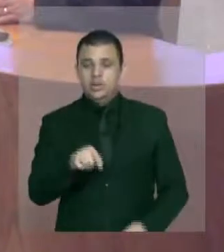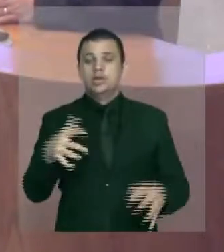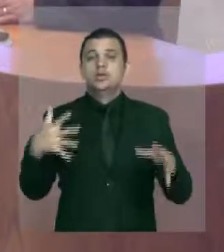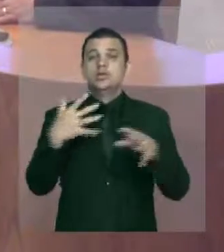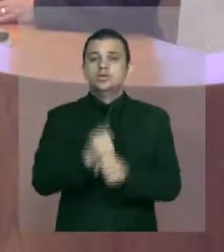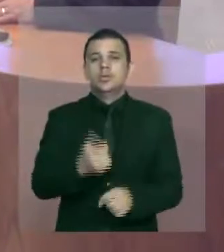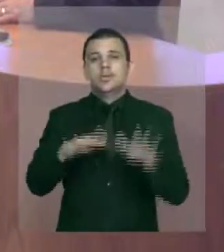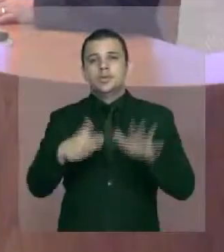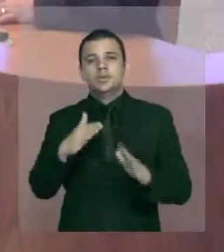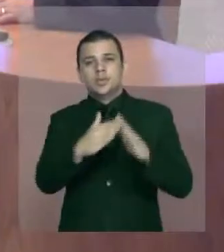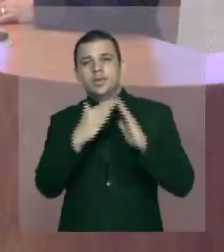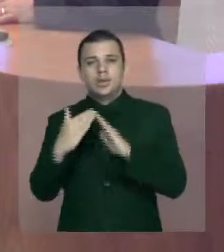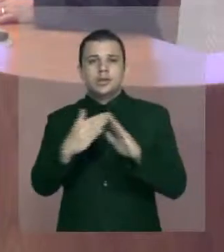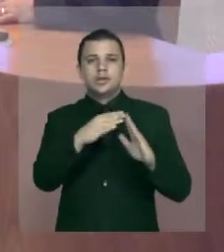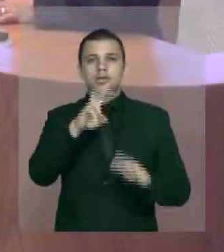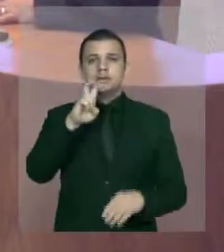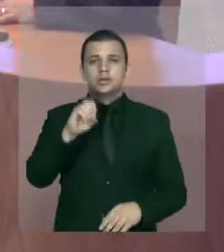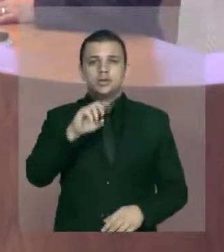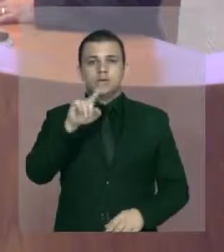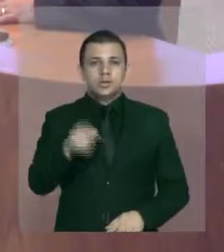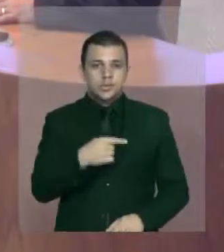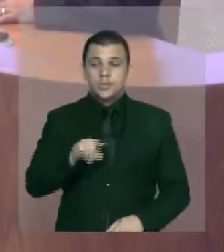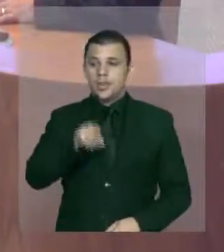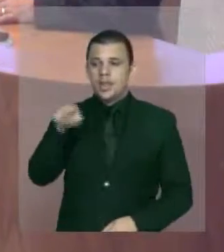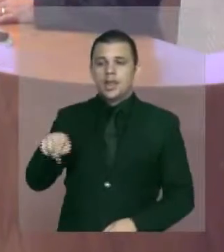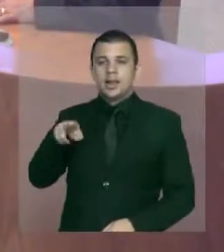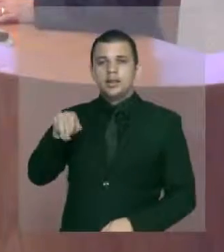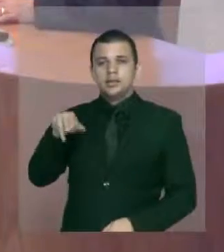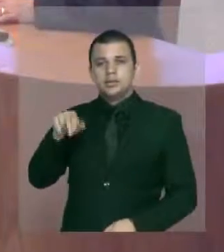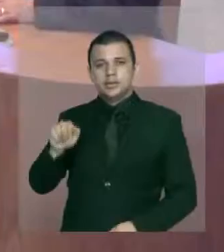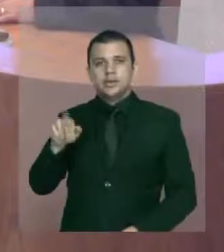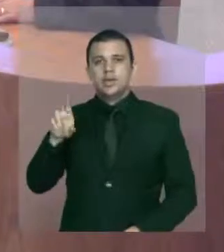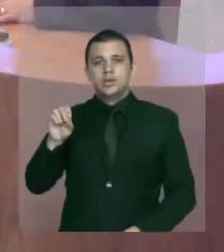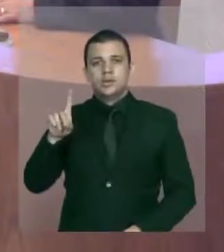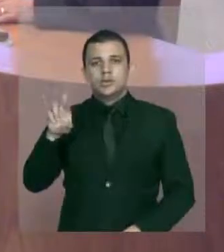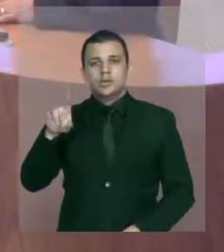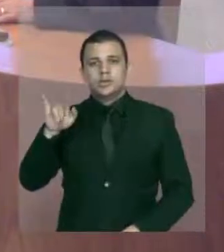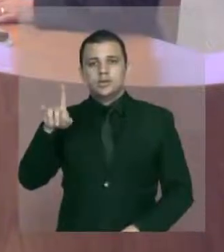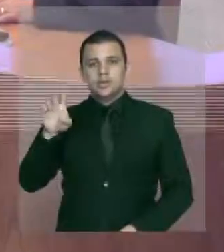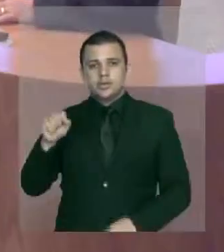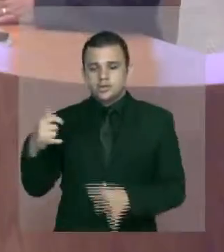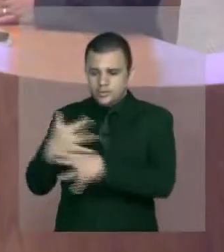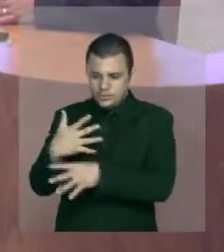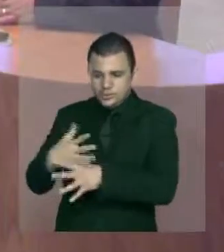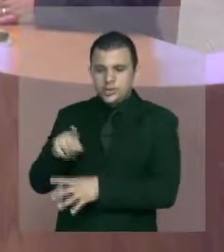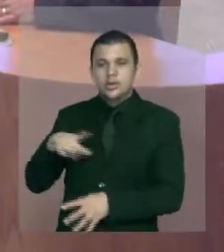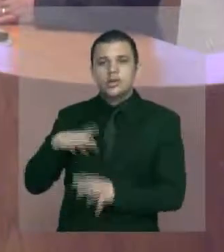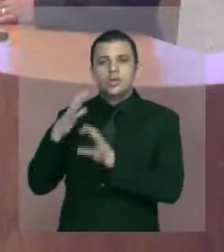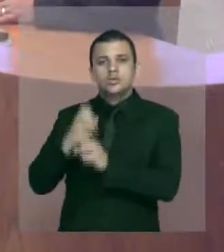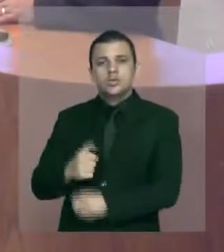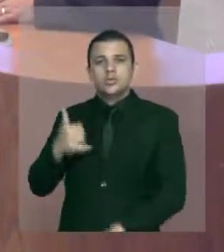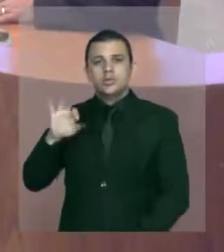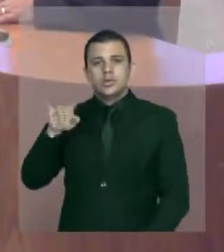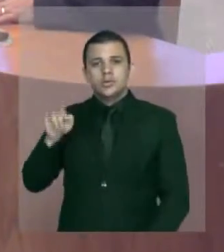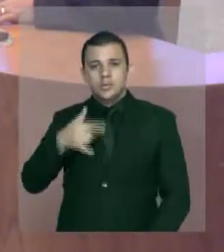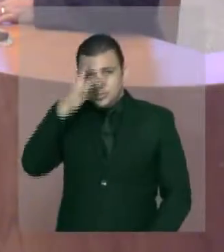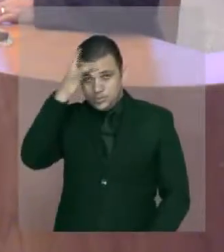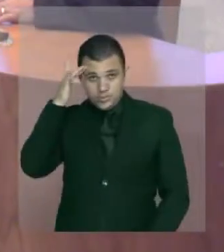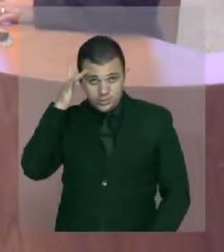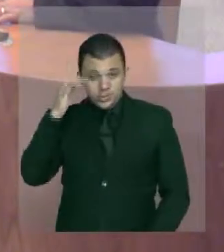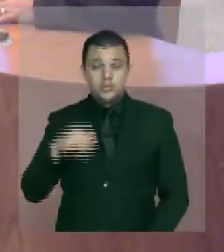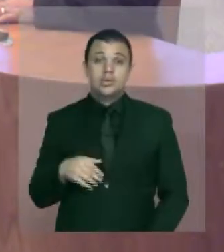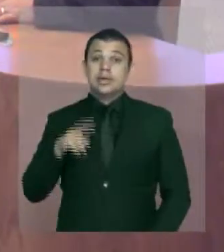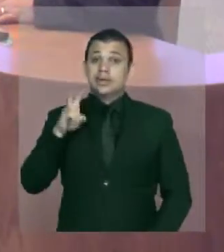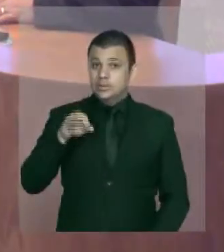a de Nina Rodrigues mais de 10 mil habitantes. Se pegarmos como parâmetro que 50% dessa população moram na cidade, na sede